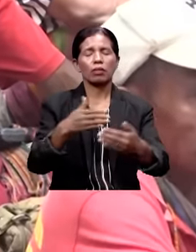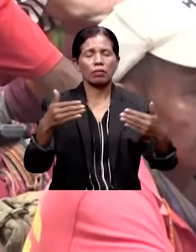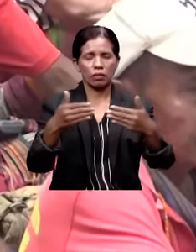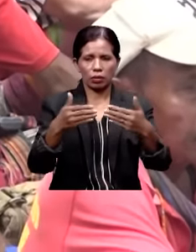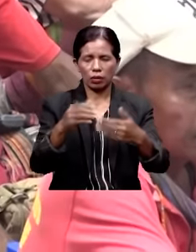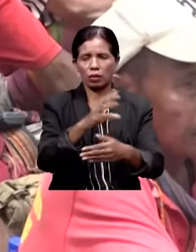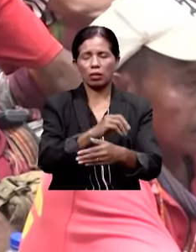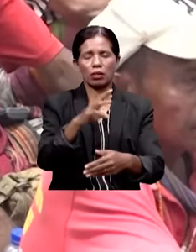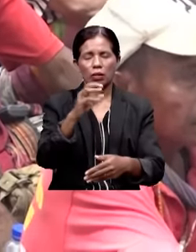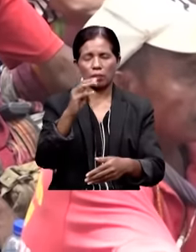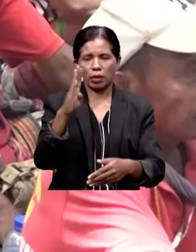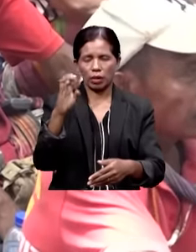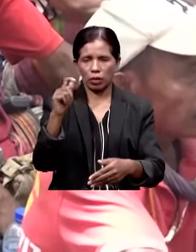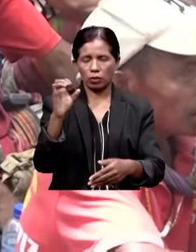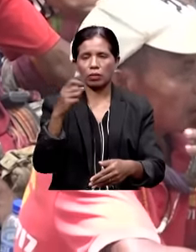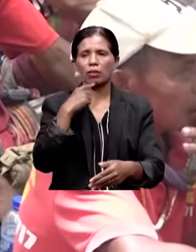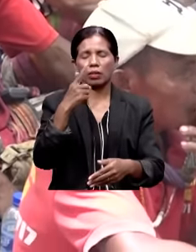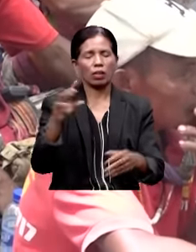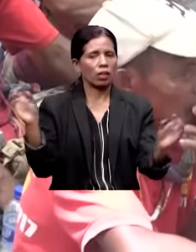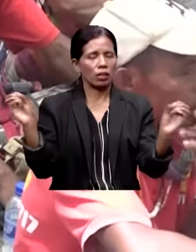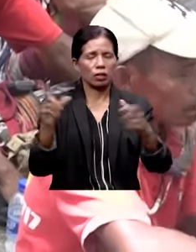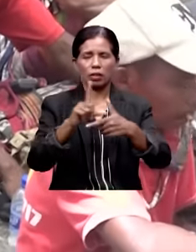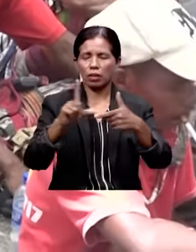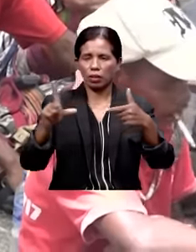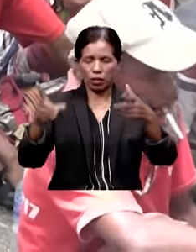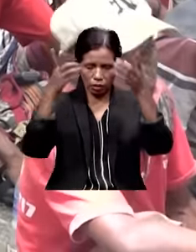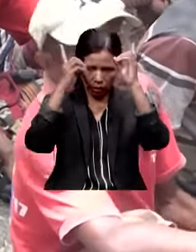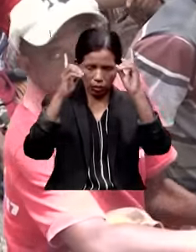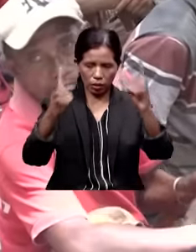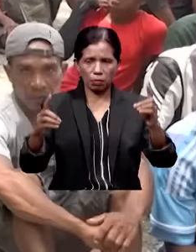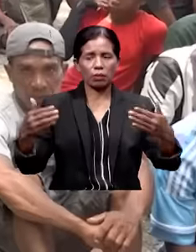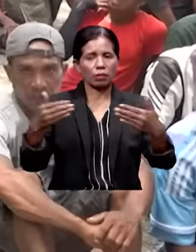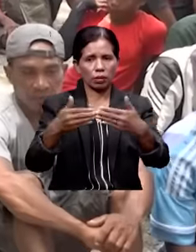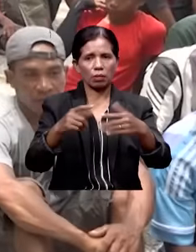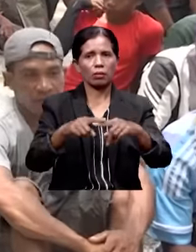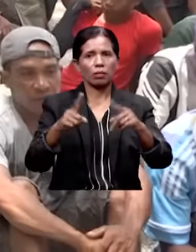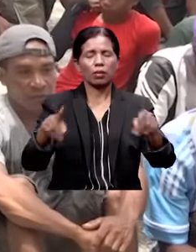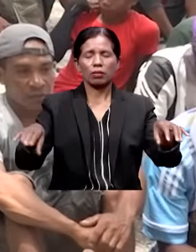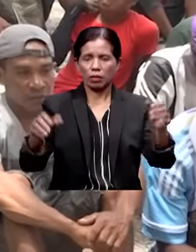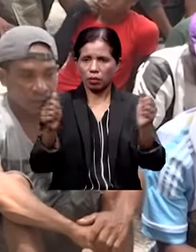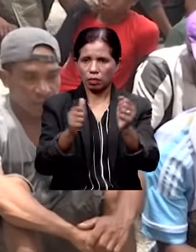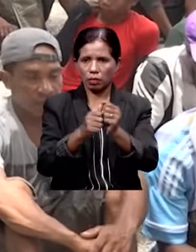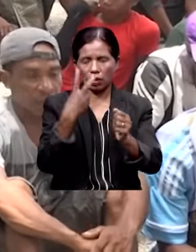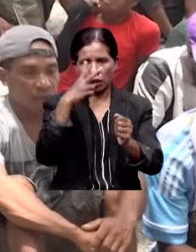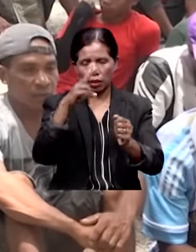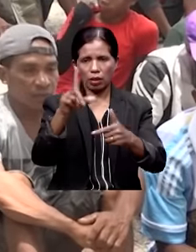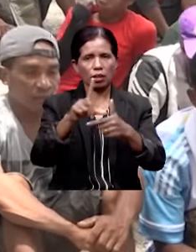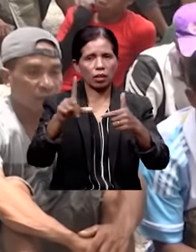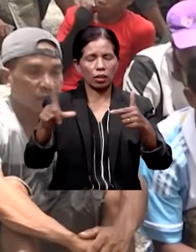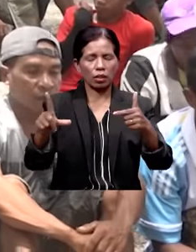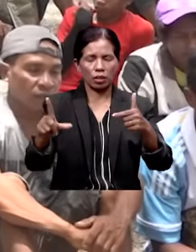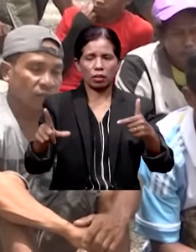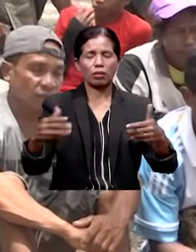terrestre, Roberto Soares, clarifica, ne la os linha definição ba fronteira, mai be ponto coordenadas, onde controla a linha fronteira entre